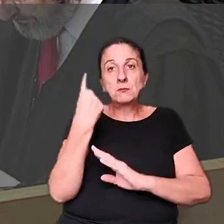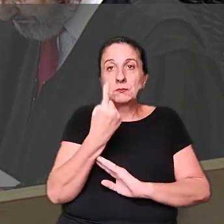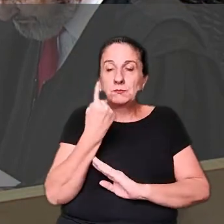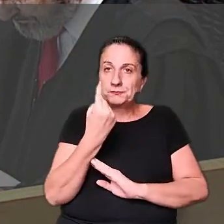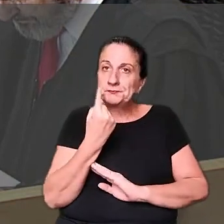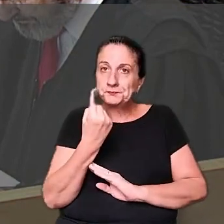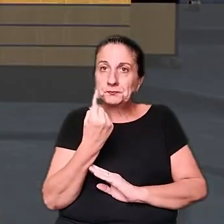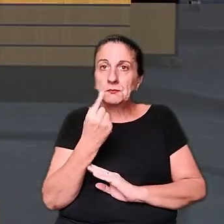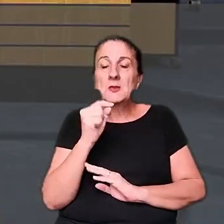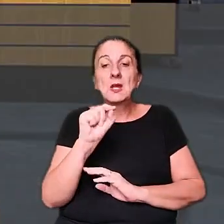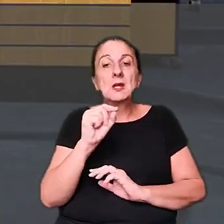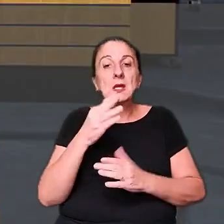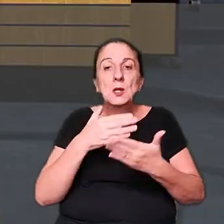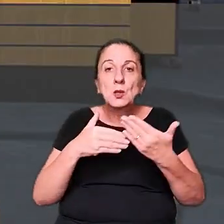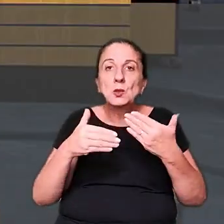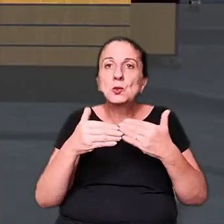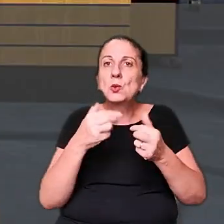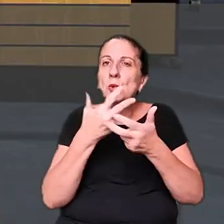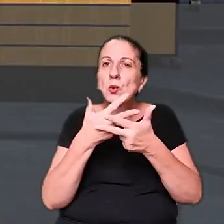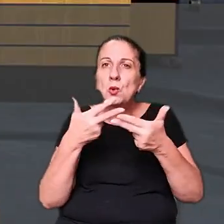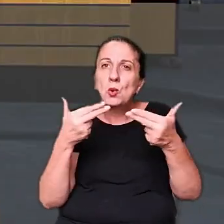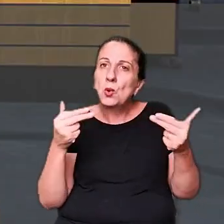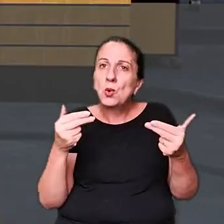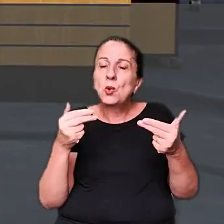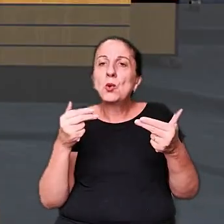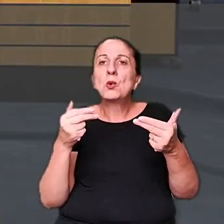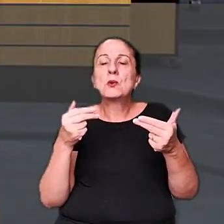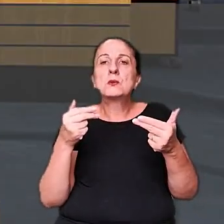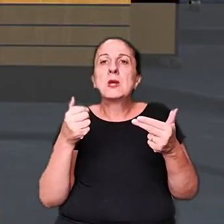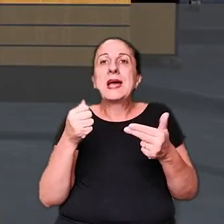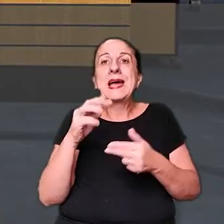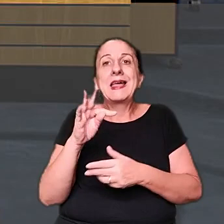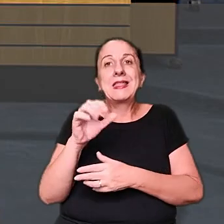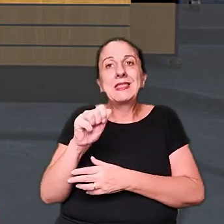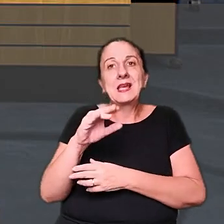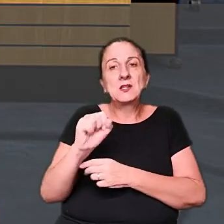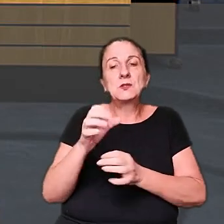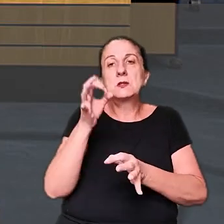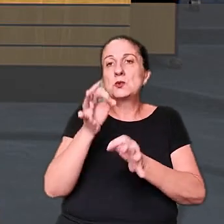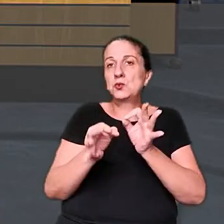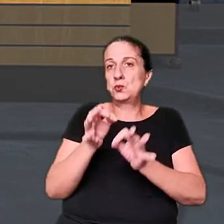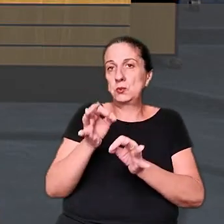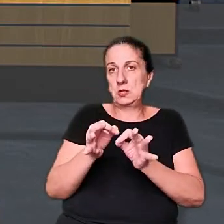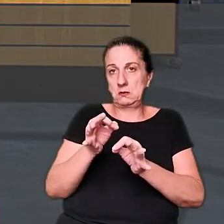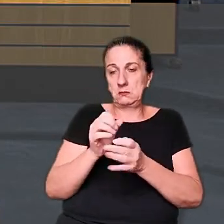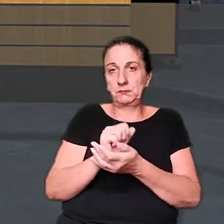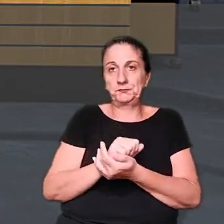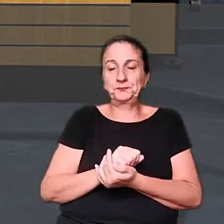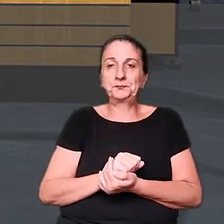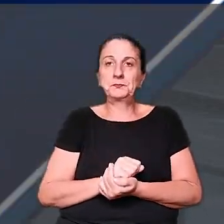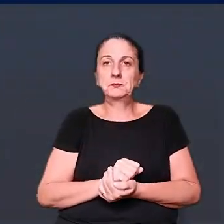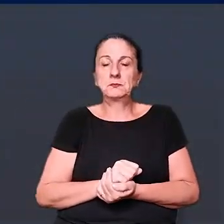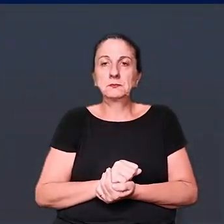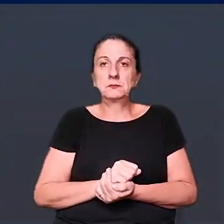dissídios individuais, para que os embargos interpostos por um comércio atacadista sejam julgados.